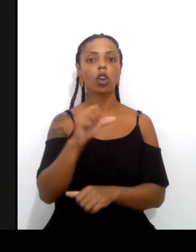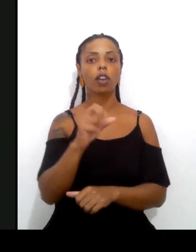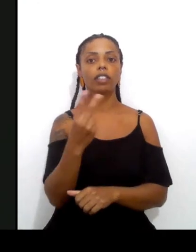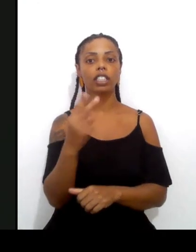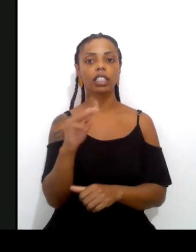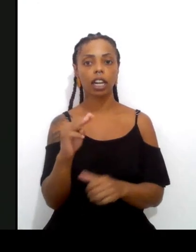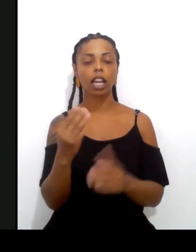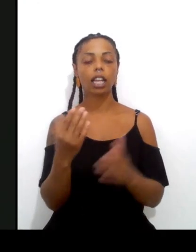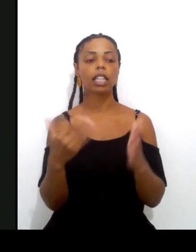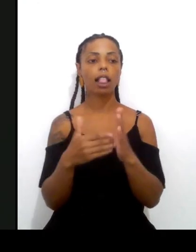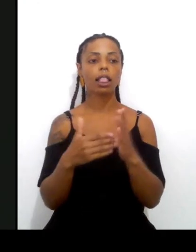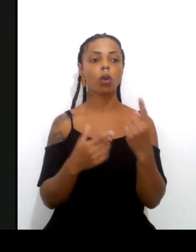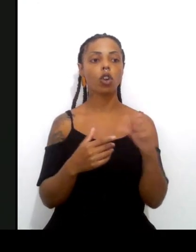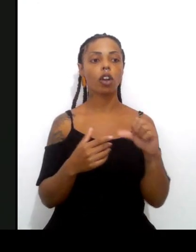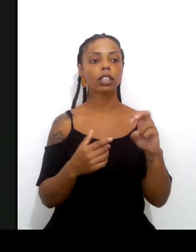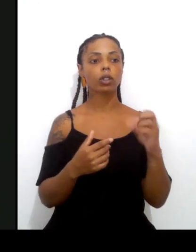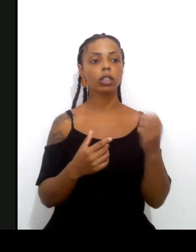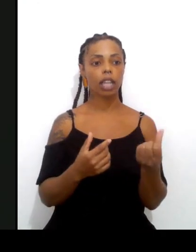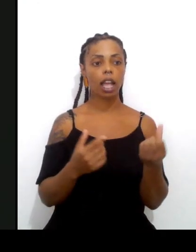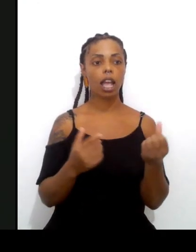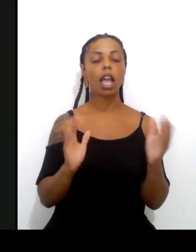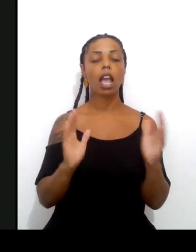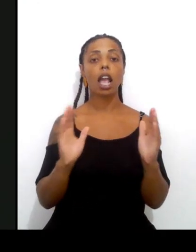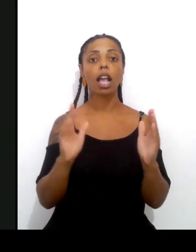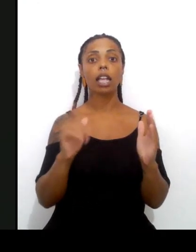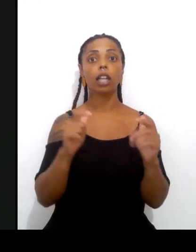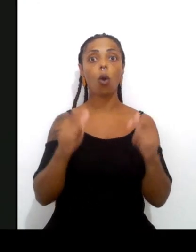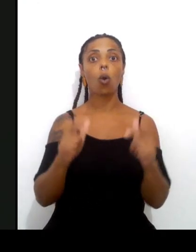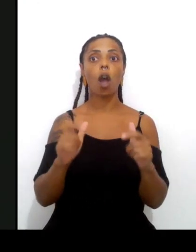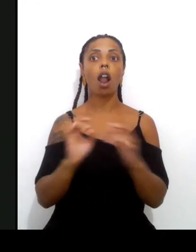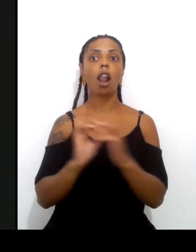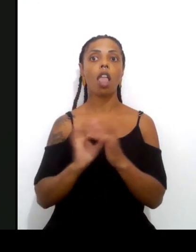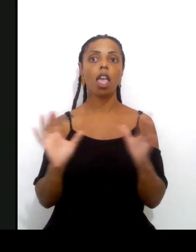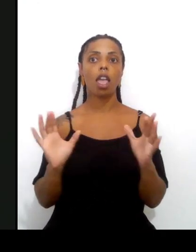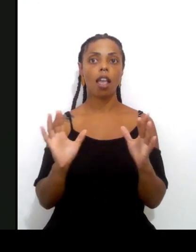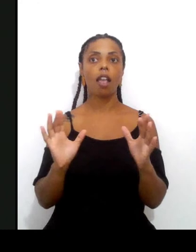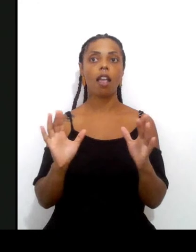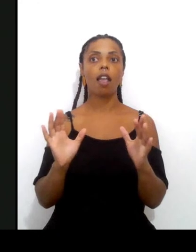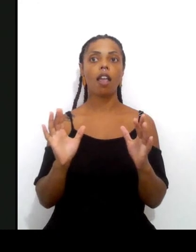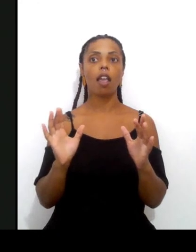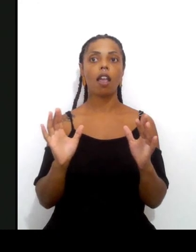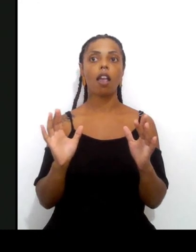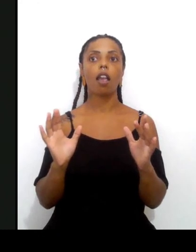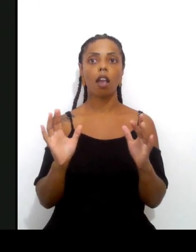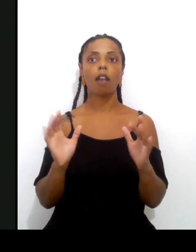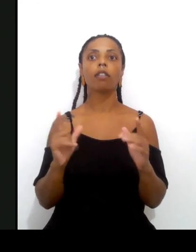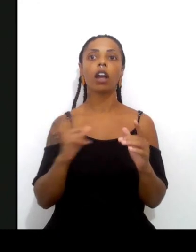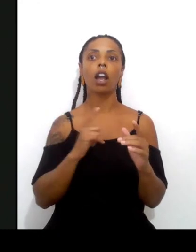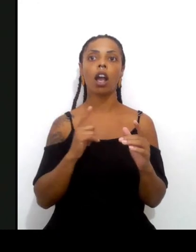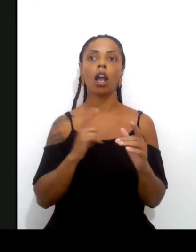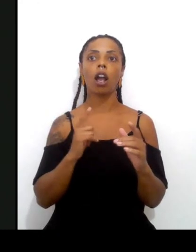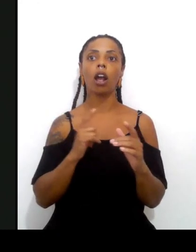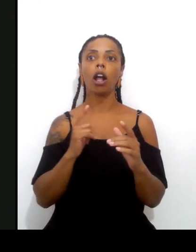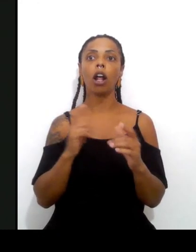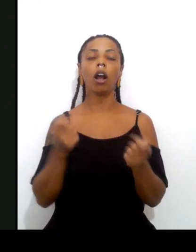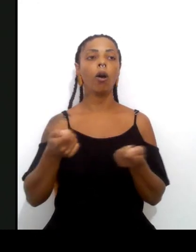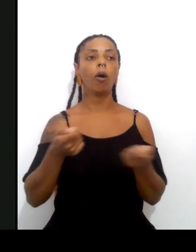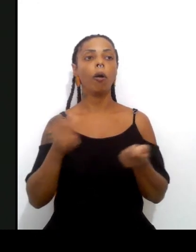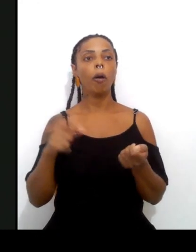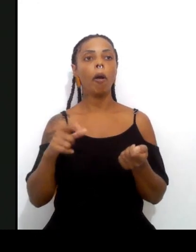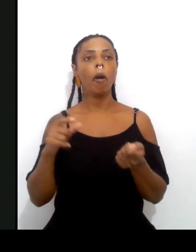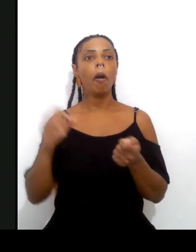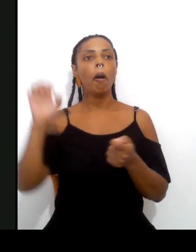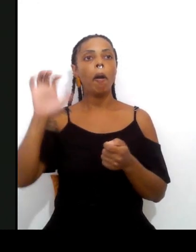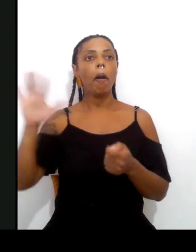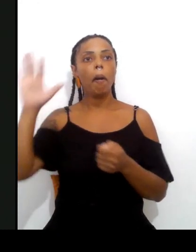Tanger era uma zona internacional livre governada por uma colisão de potências europeias em parte para impedir que qualquer Poder